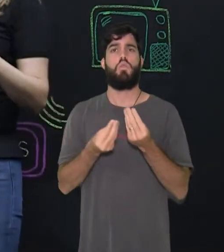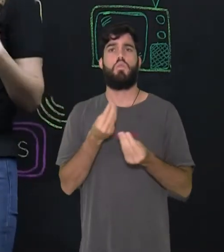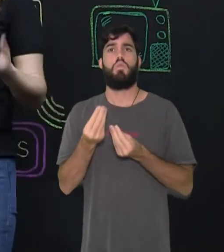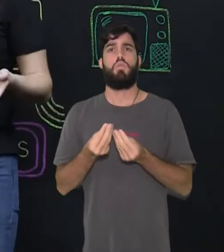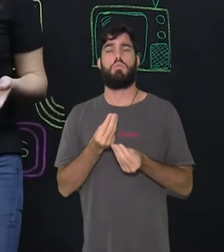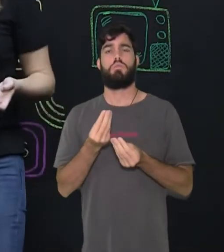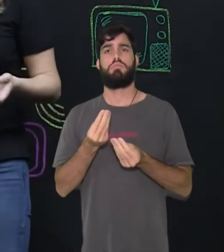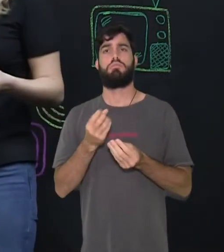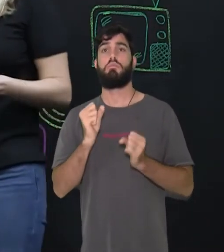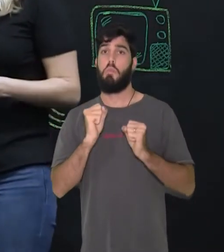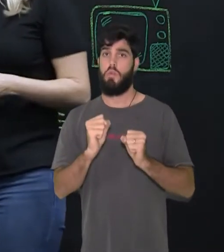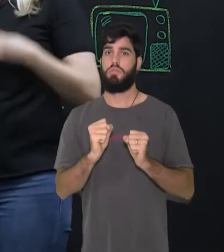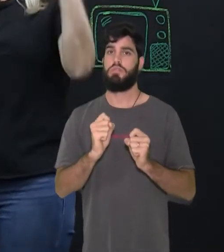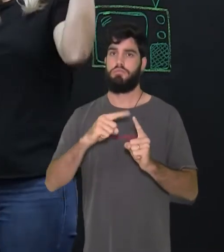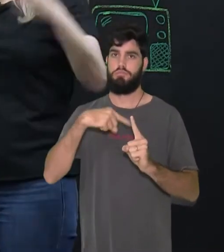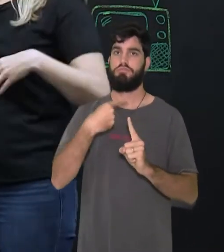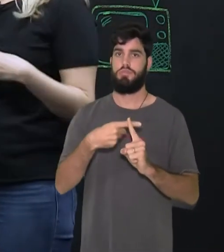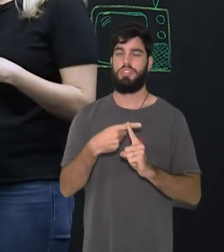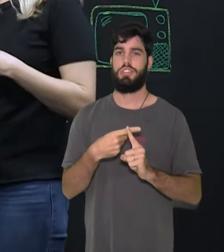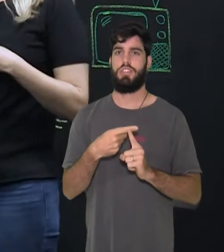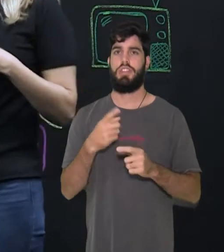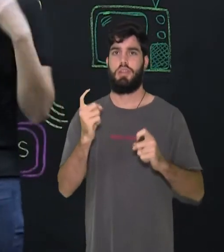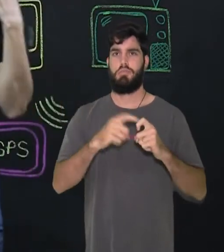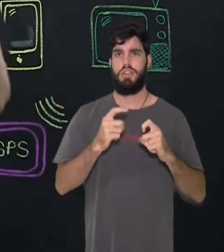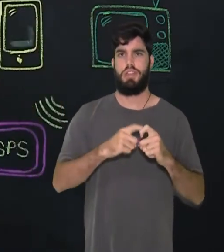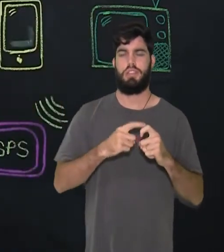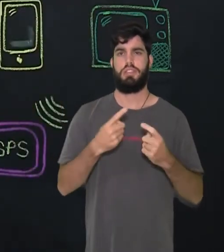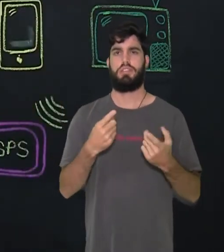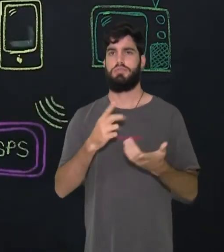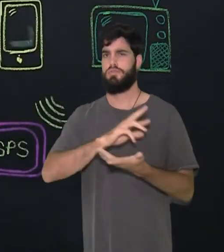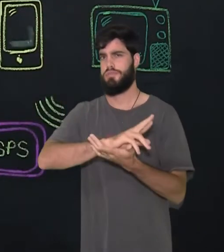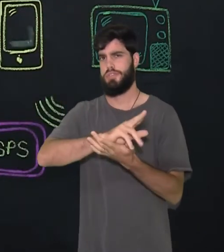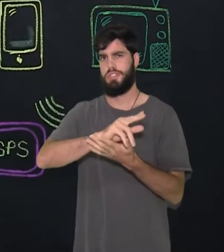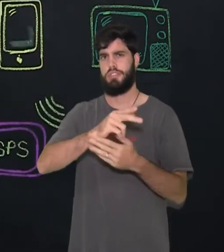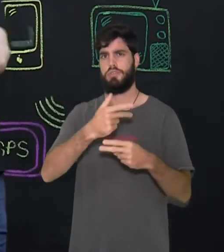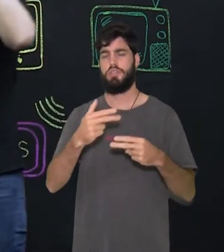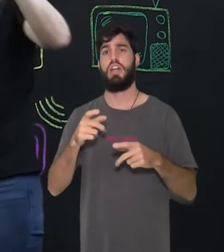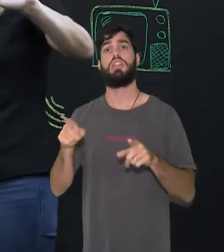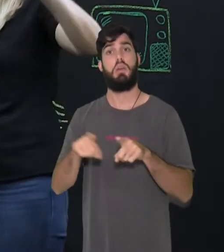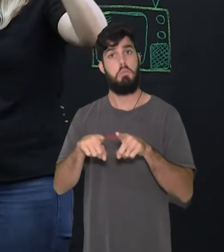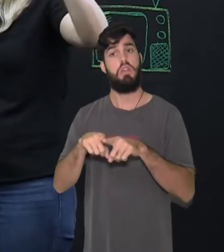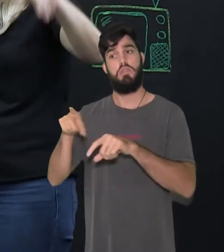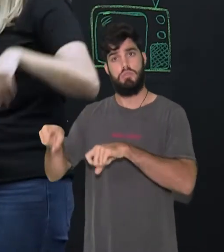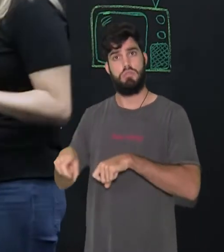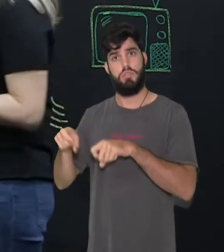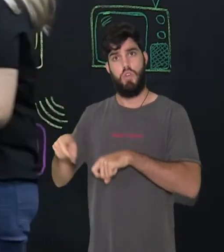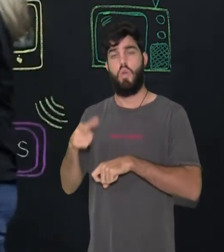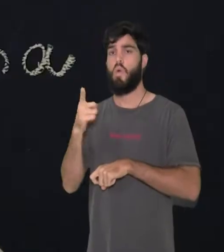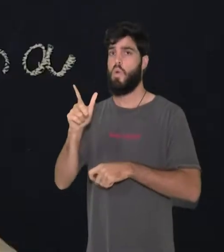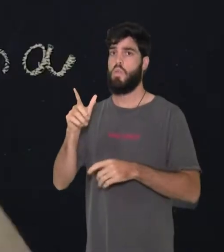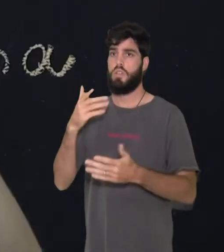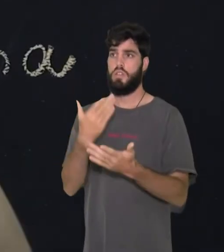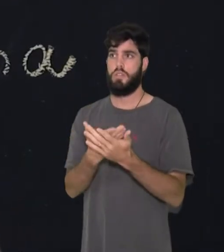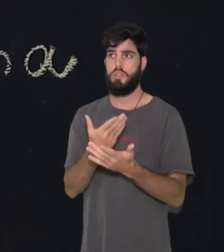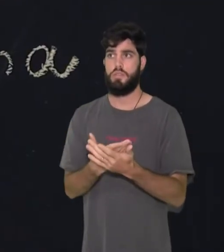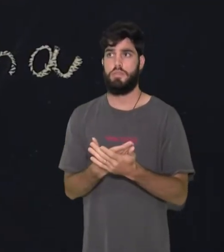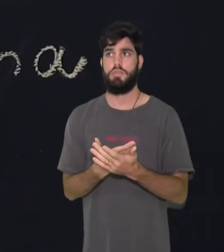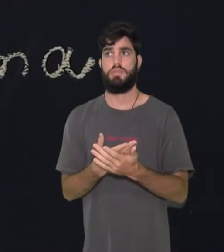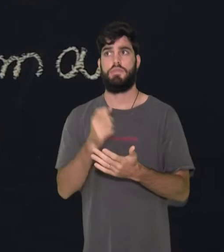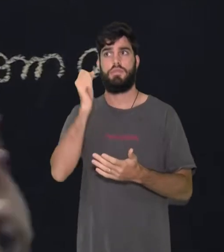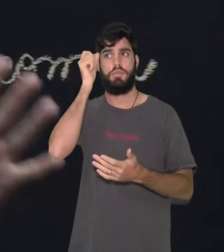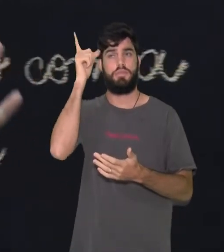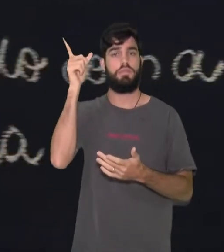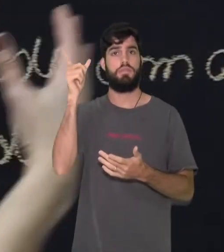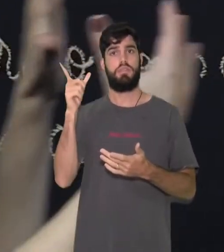muito positiva na medicina, na odontologia e até na agricultura, mas é papo para outra aula. E a ideia, então,